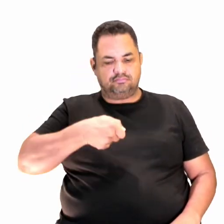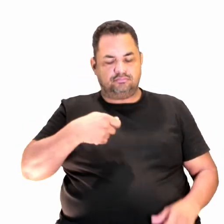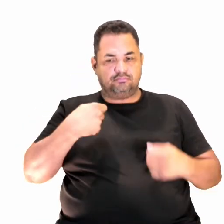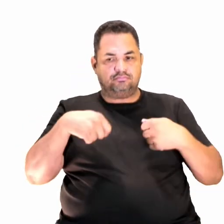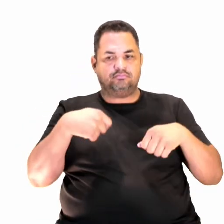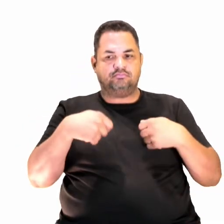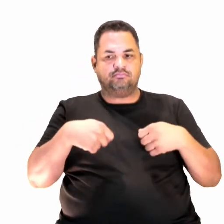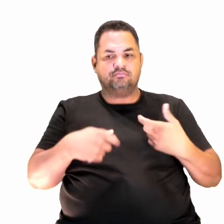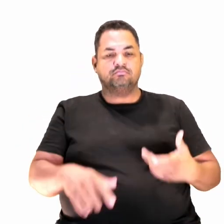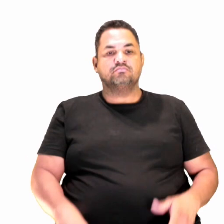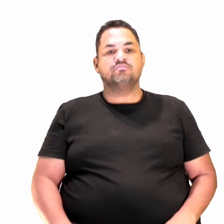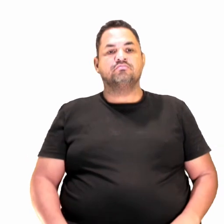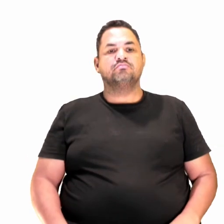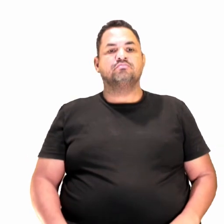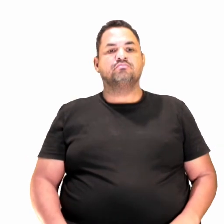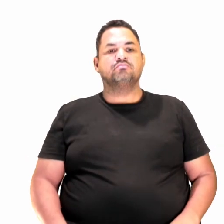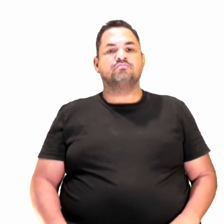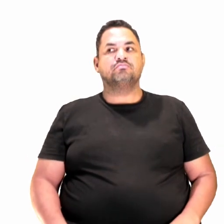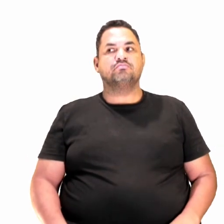Obrigação ou necessidade.